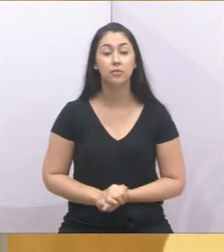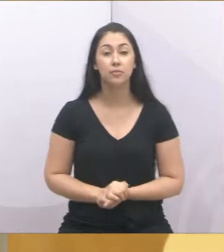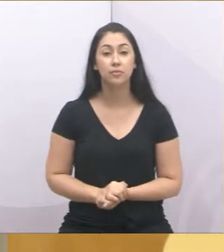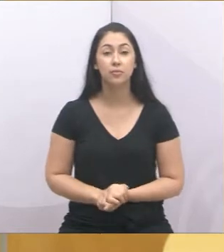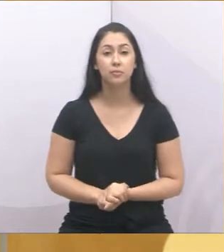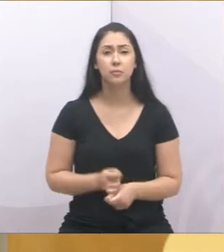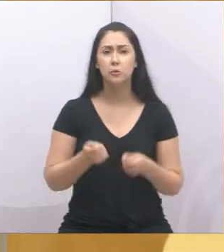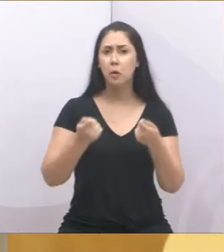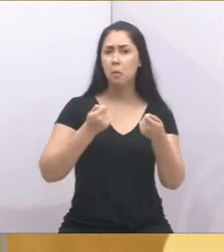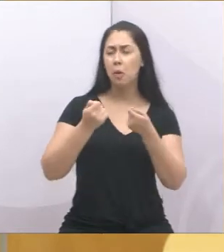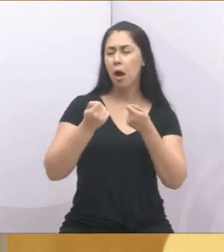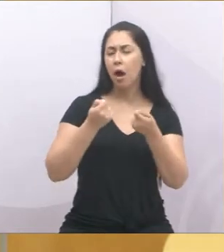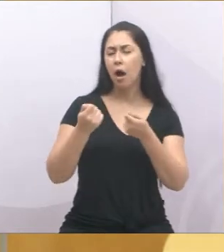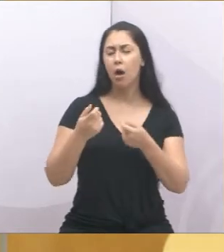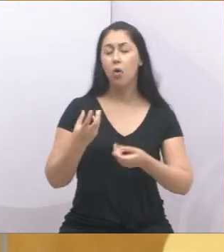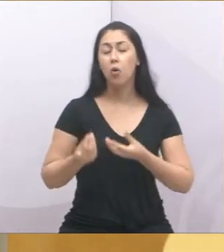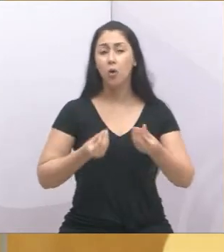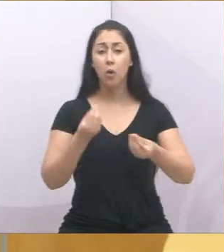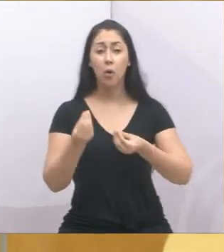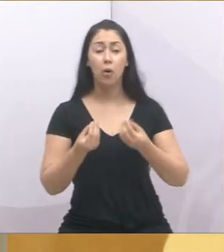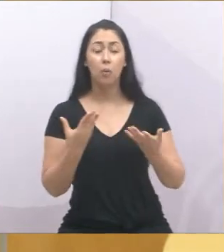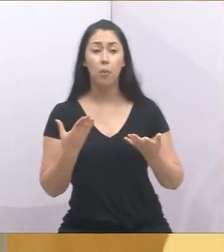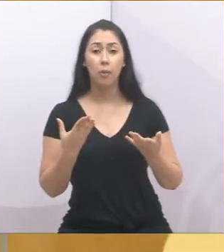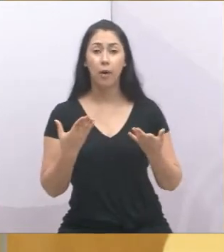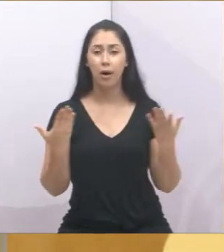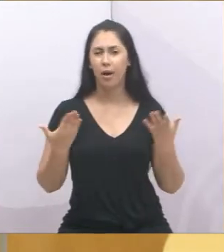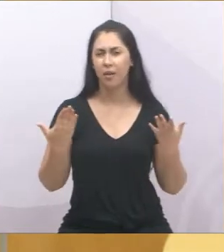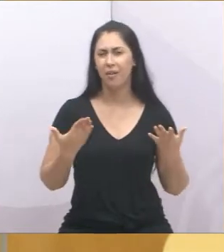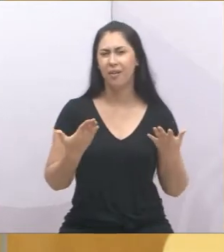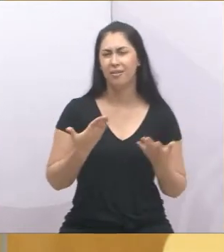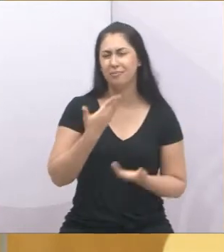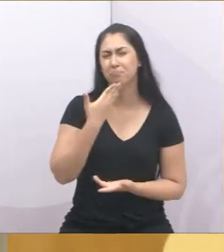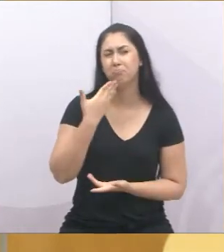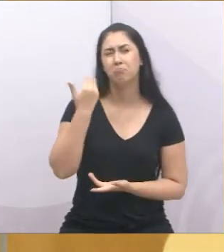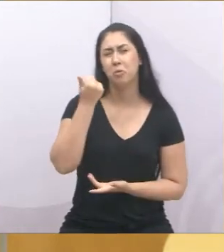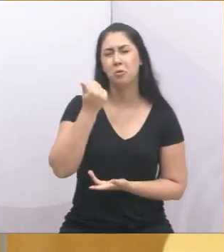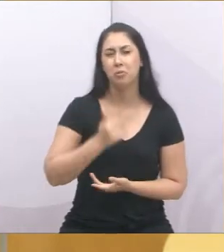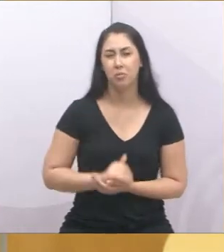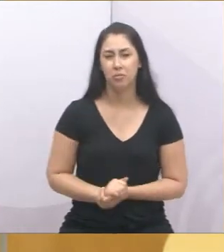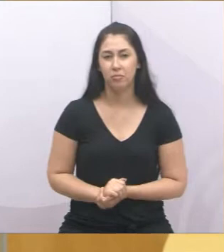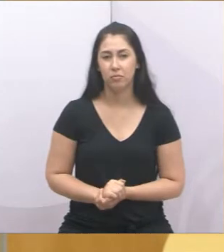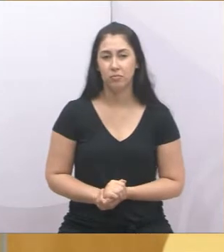administração dessa cidade ela não poderia estar em outras mãos nesse momento.